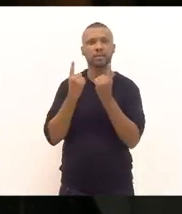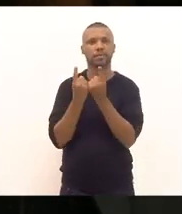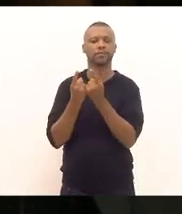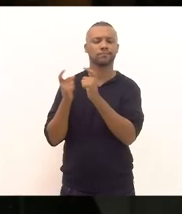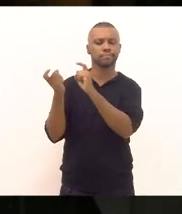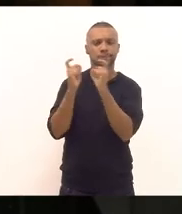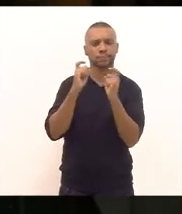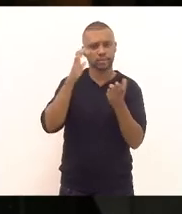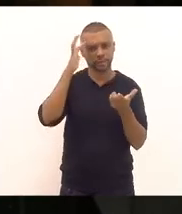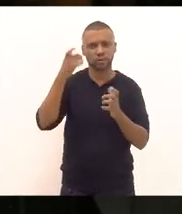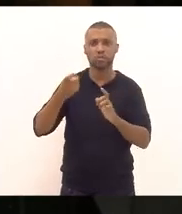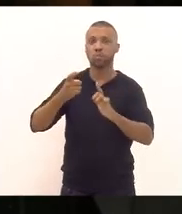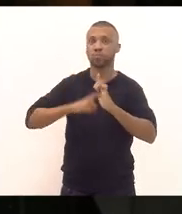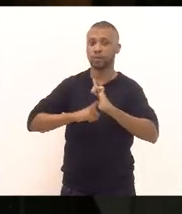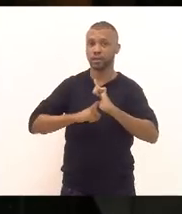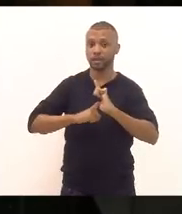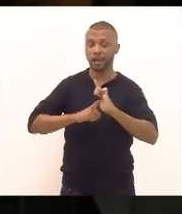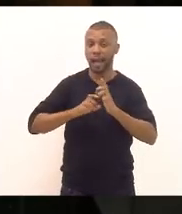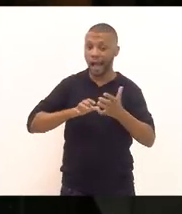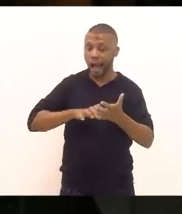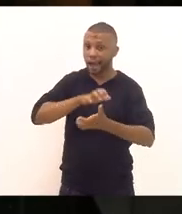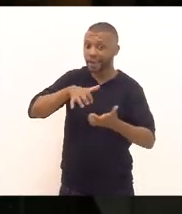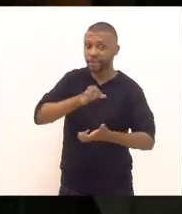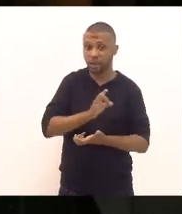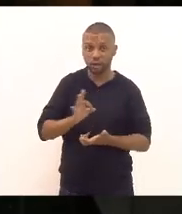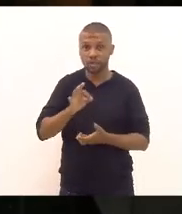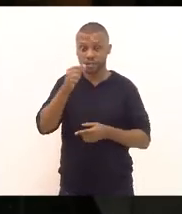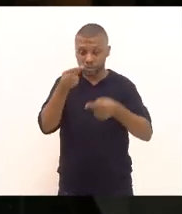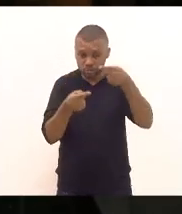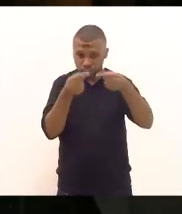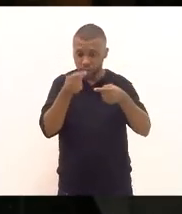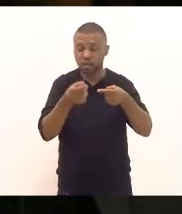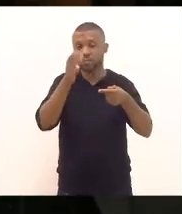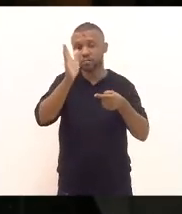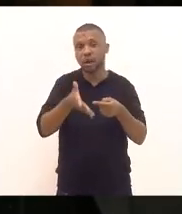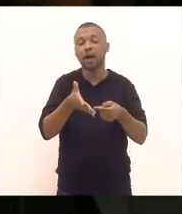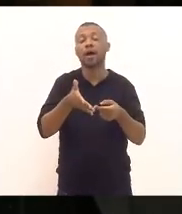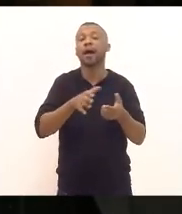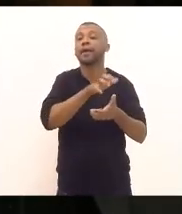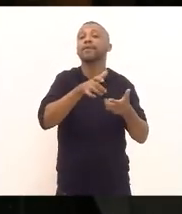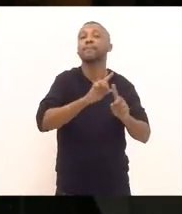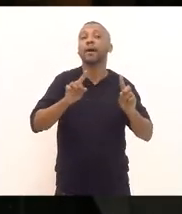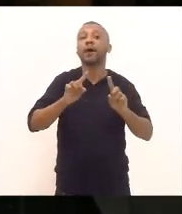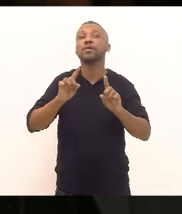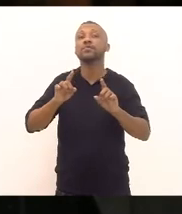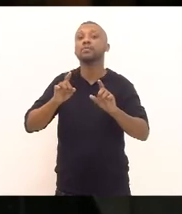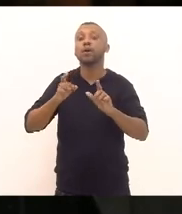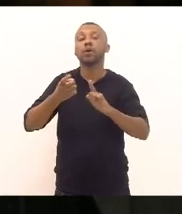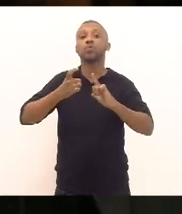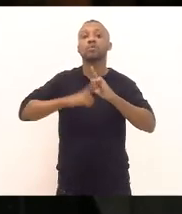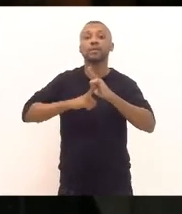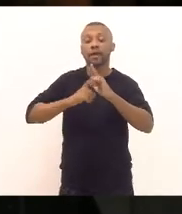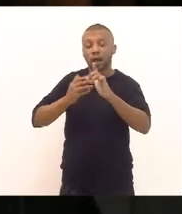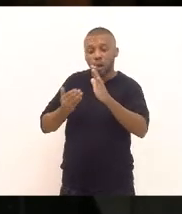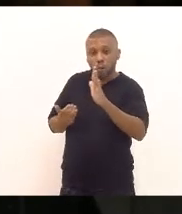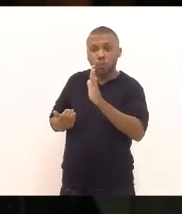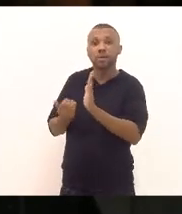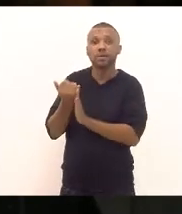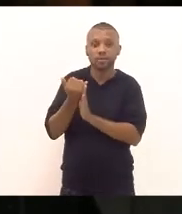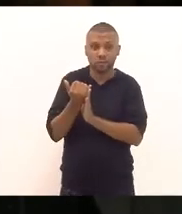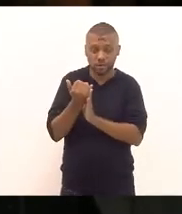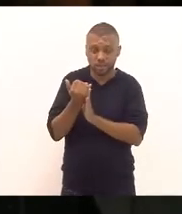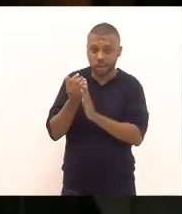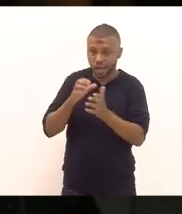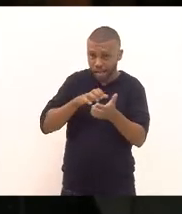eles decidiram suspender não não a greve já já deliberado sobre a greve mas defender a deflagração esse mesma da greve a greve está